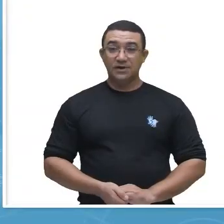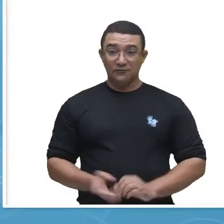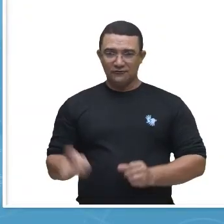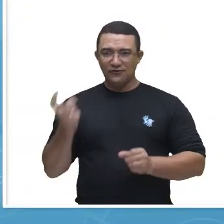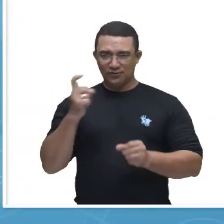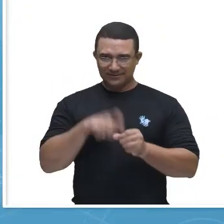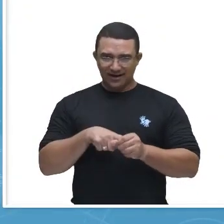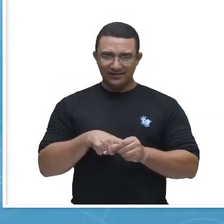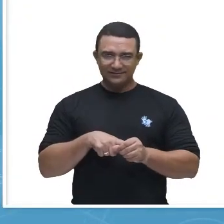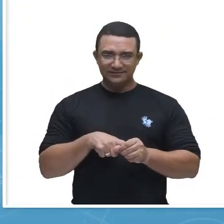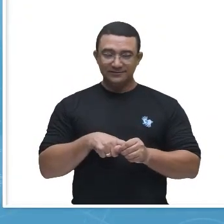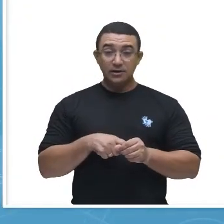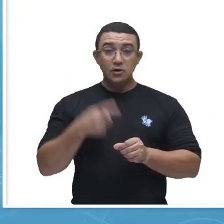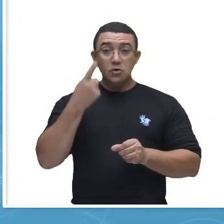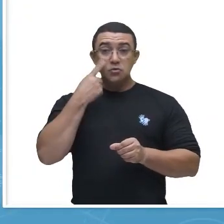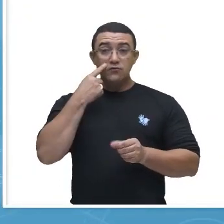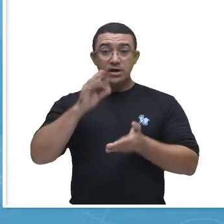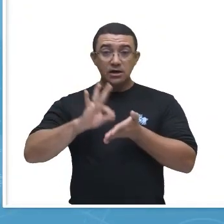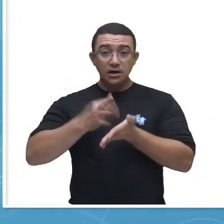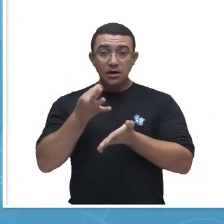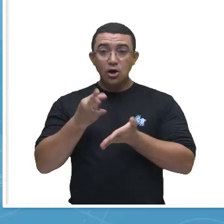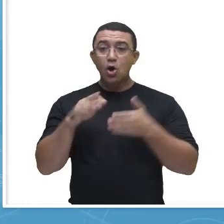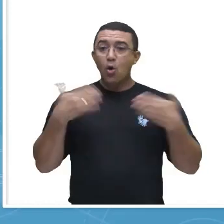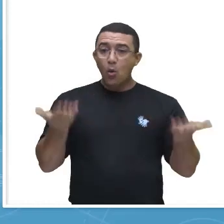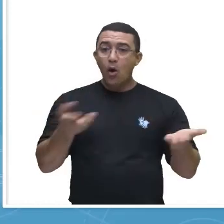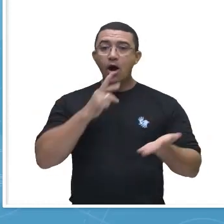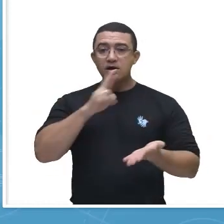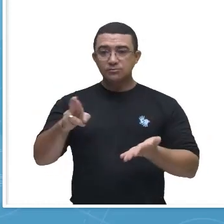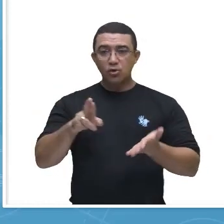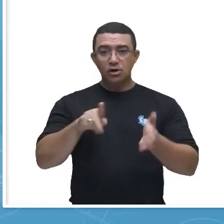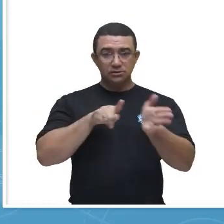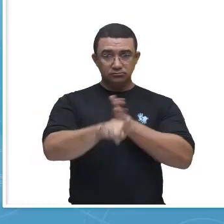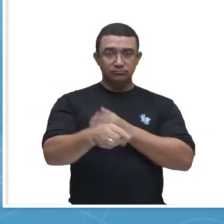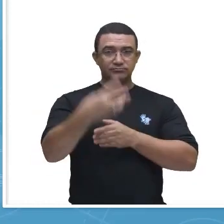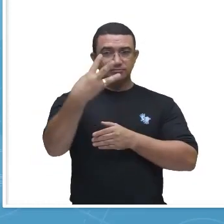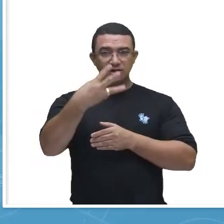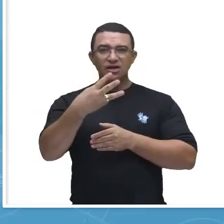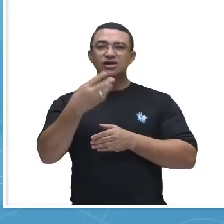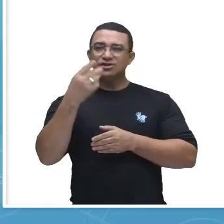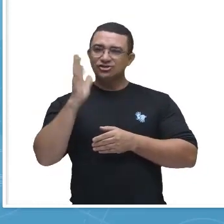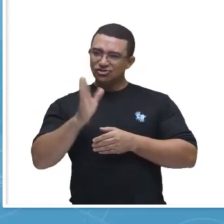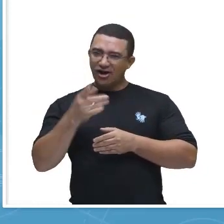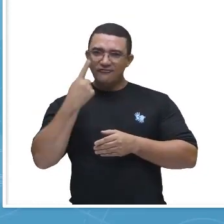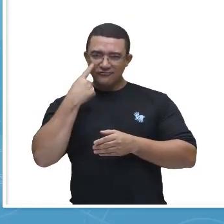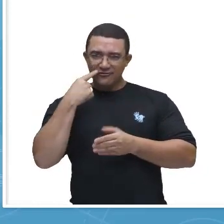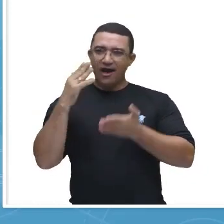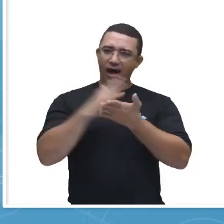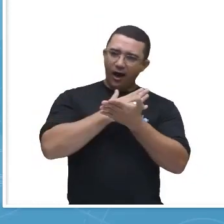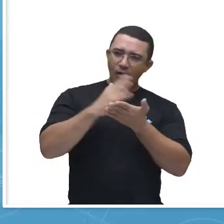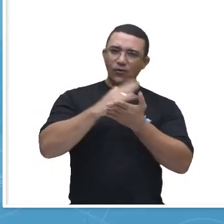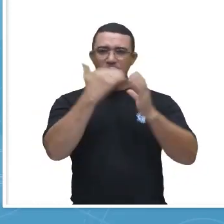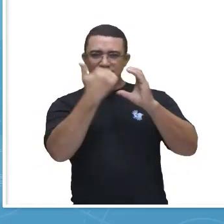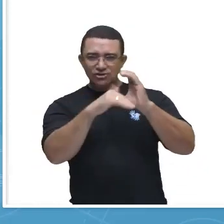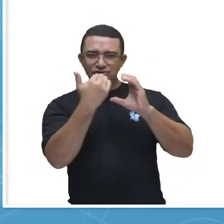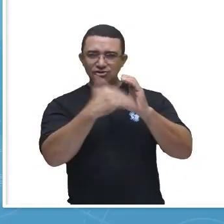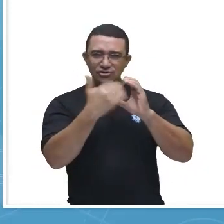retornando, né, para a gente verificar a resposta da terceira questão. Já vi algumas respostas ali no chat, né? O Ed colocou